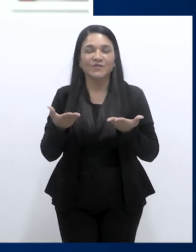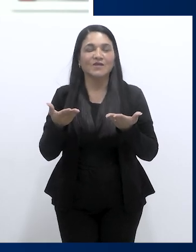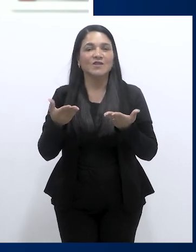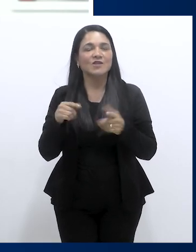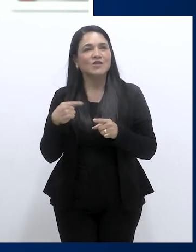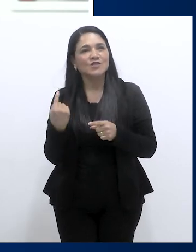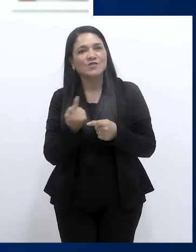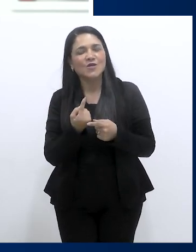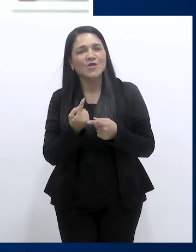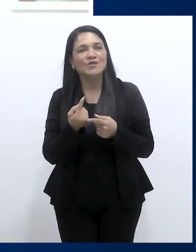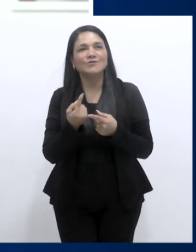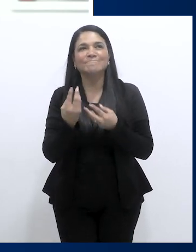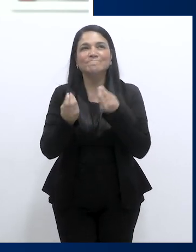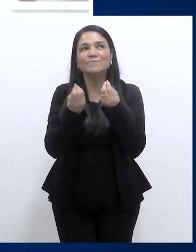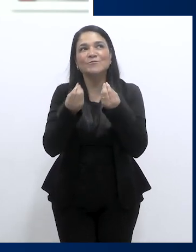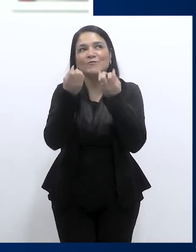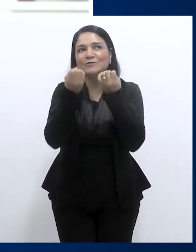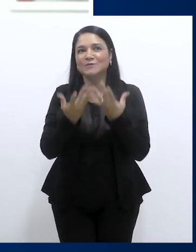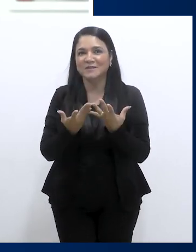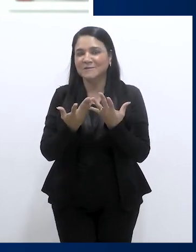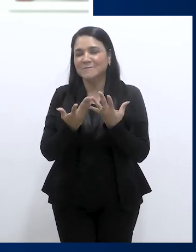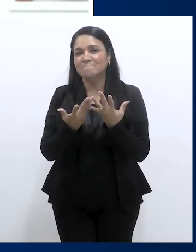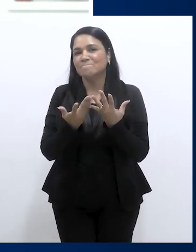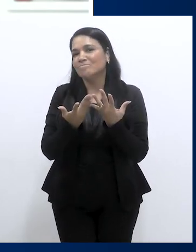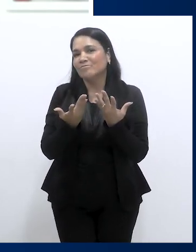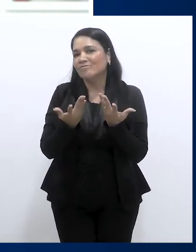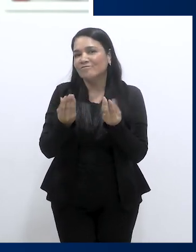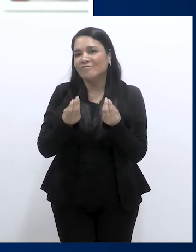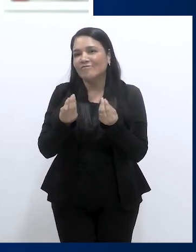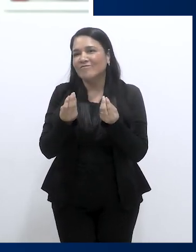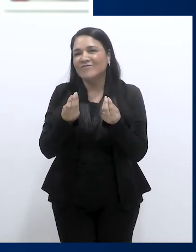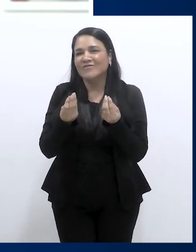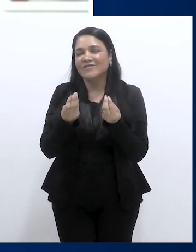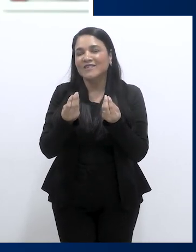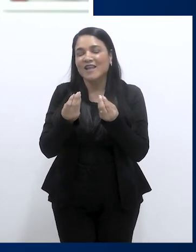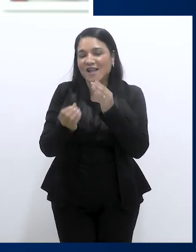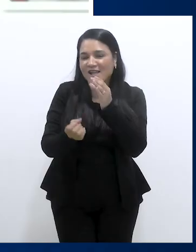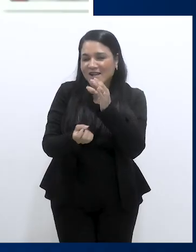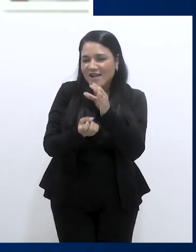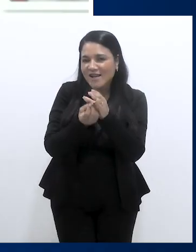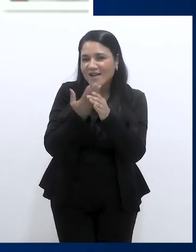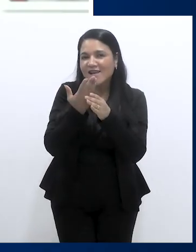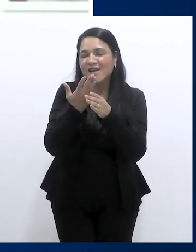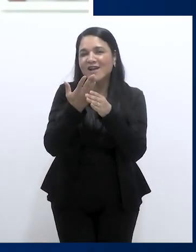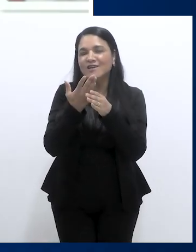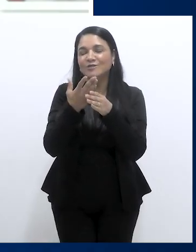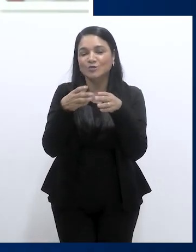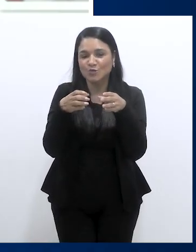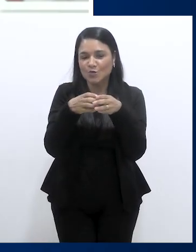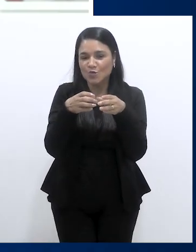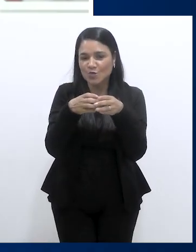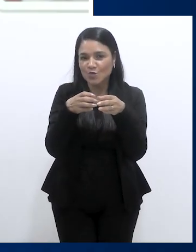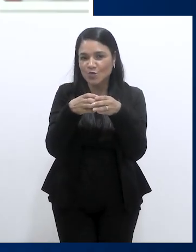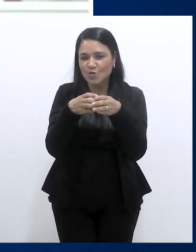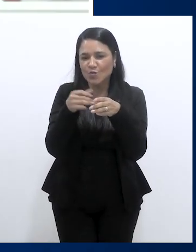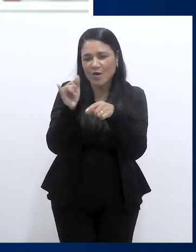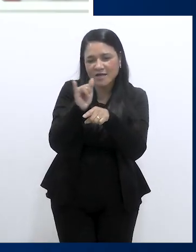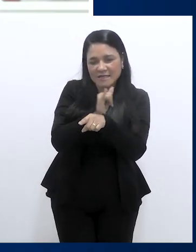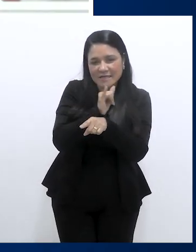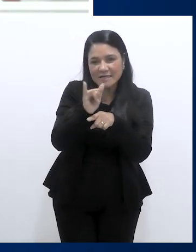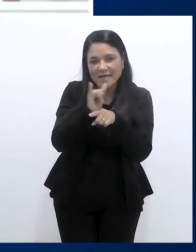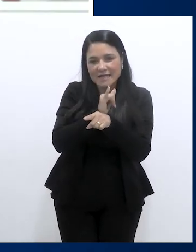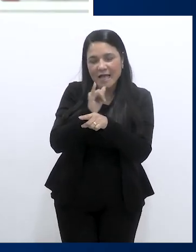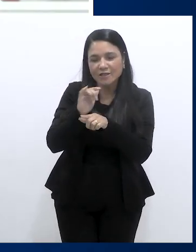gente foi, como é que eu vou dizer? A gente foi criando como esse grupo ia funcionar